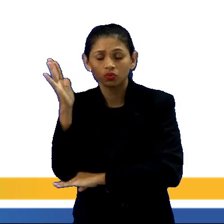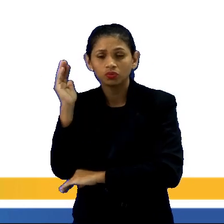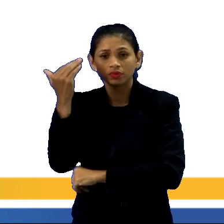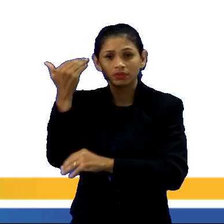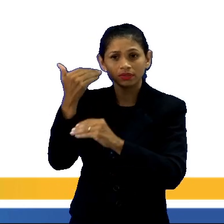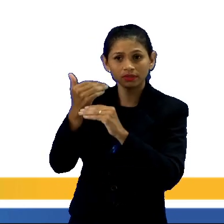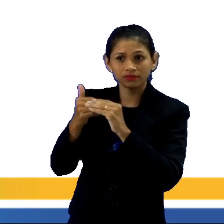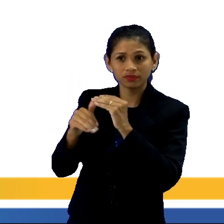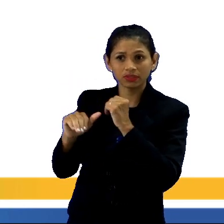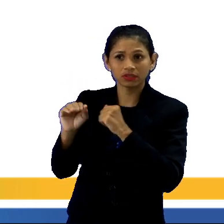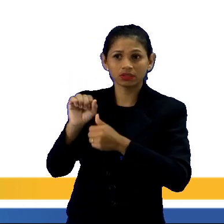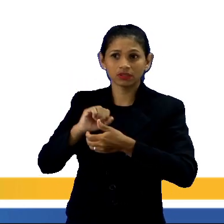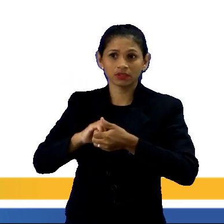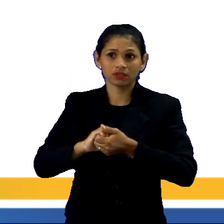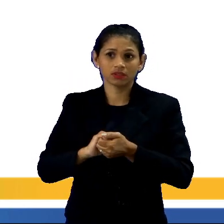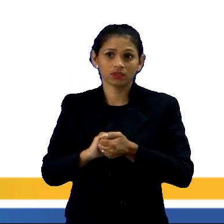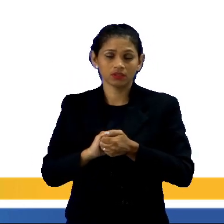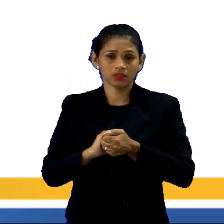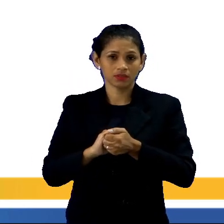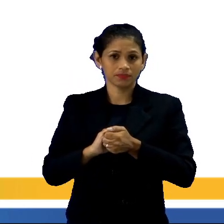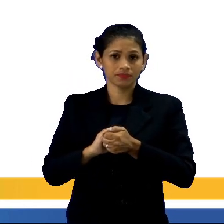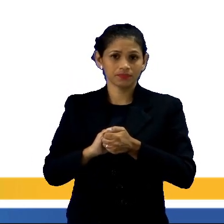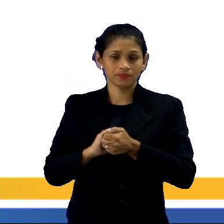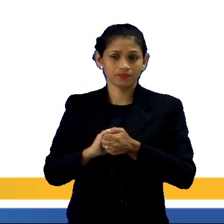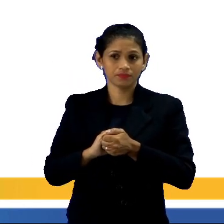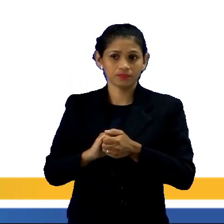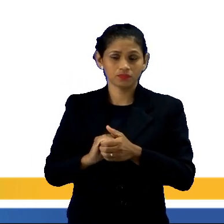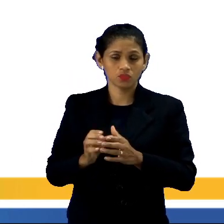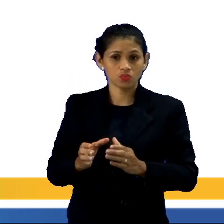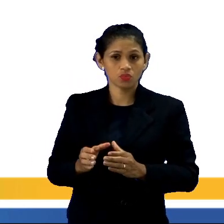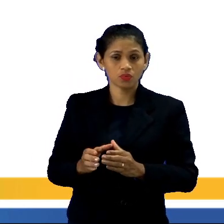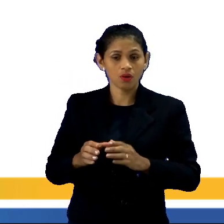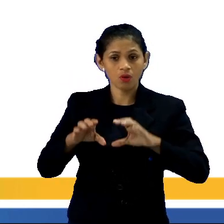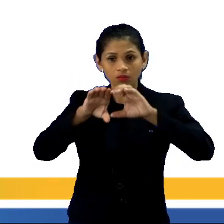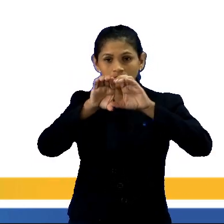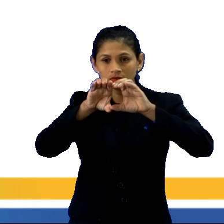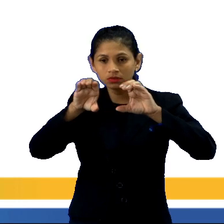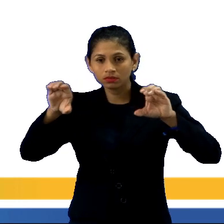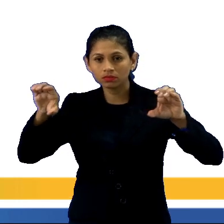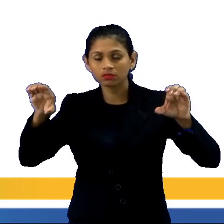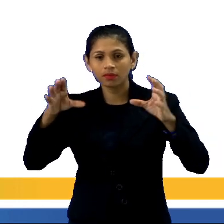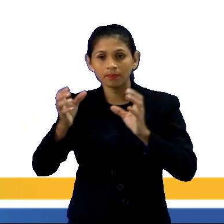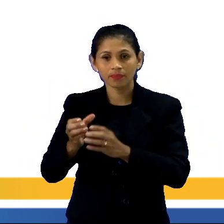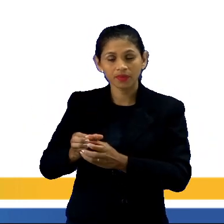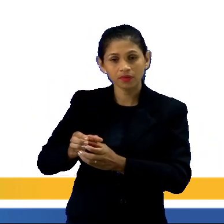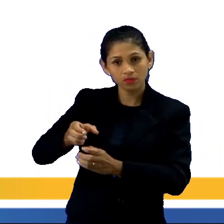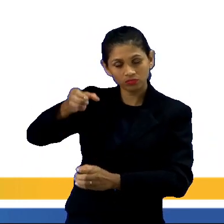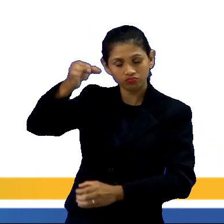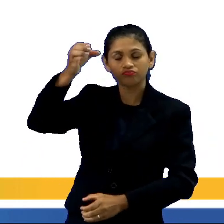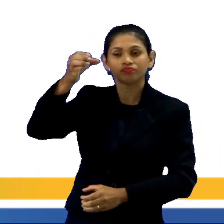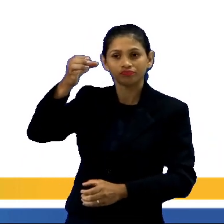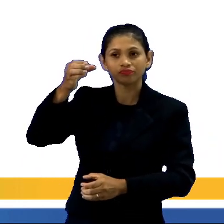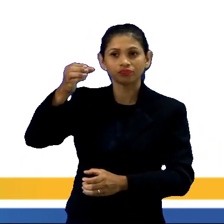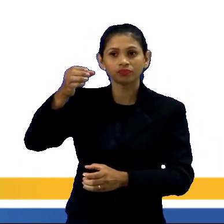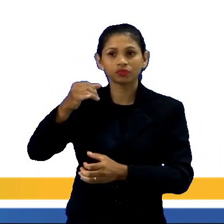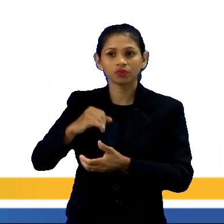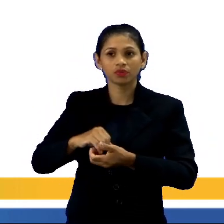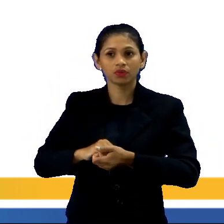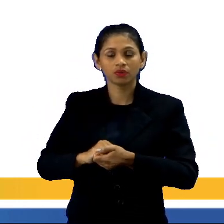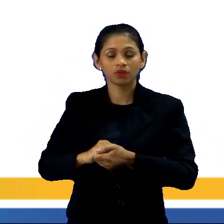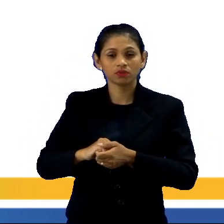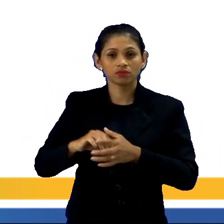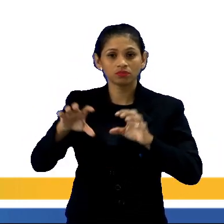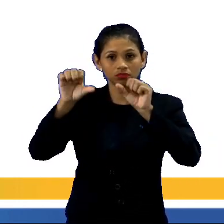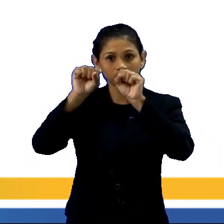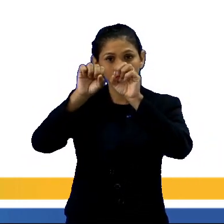que as processa. Cônios e bastonetes relacionados com a percepção das cores, bem como cóclea e células ciliadas, são